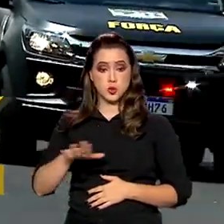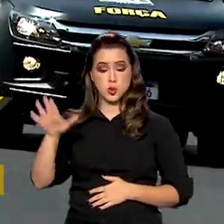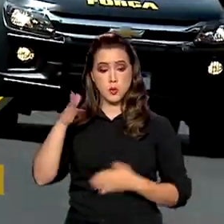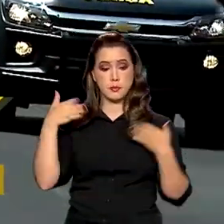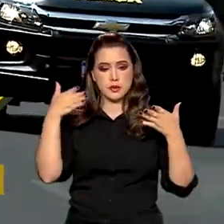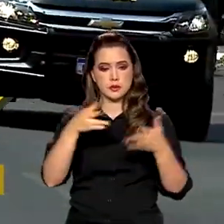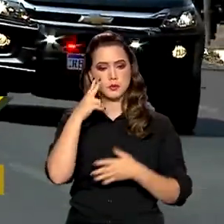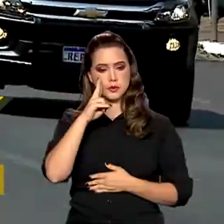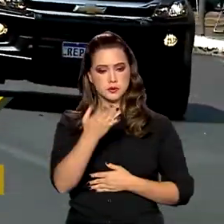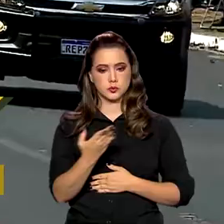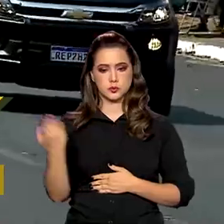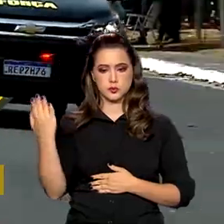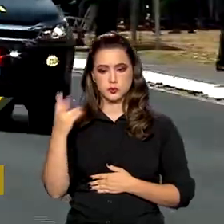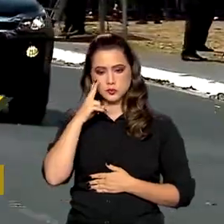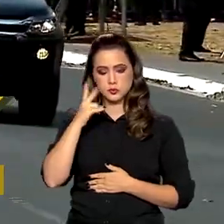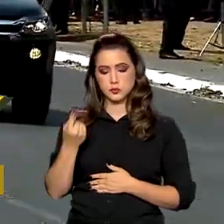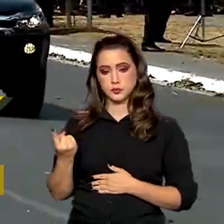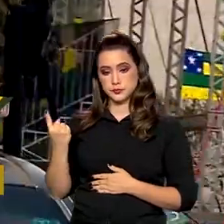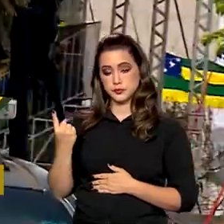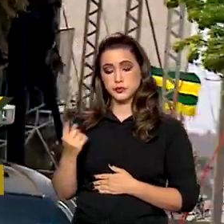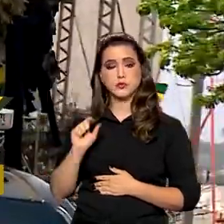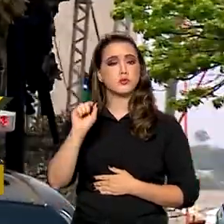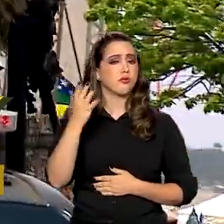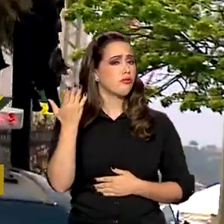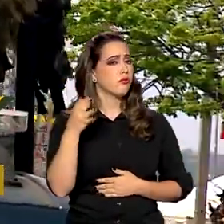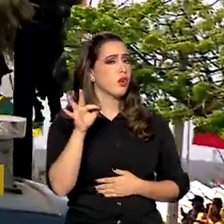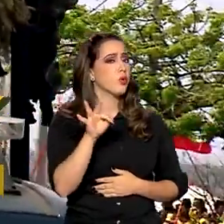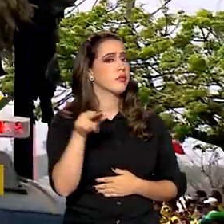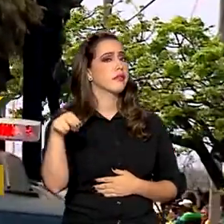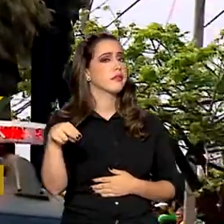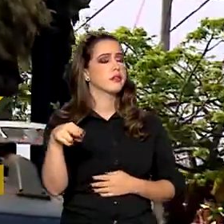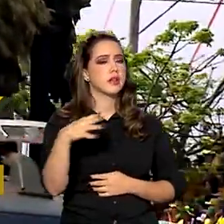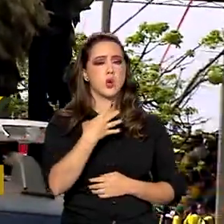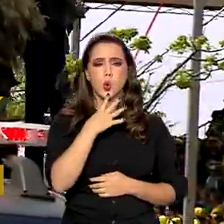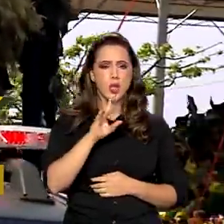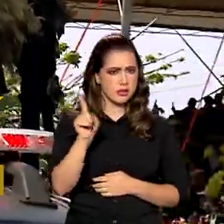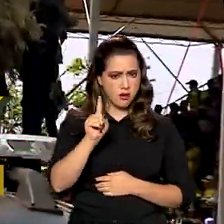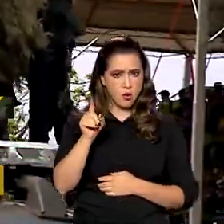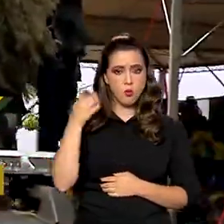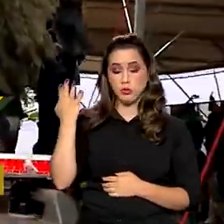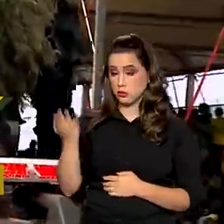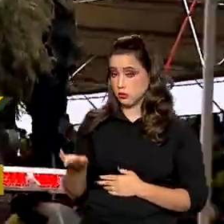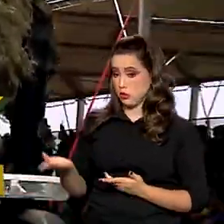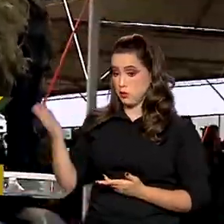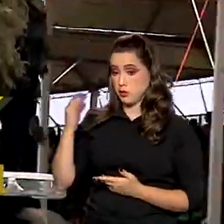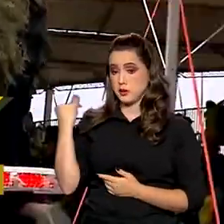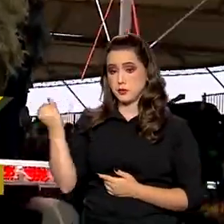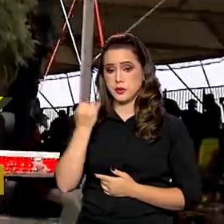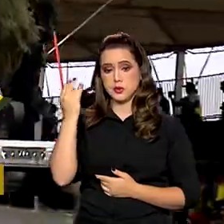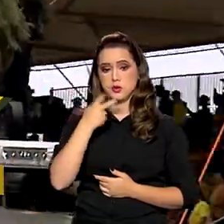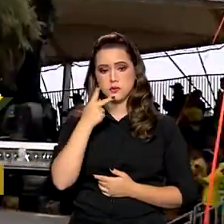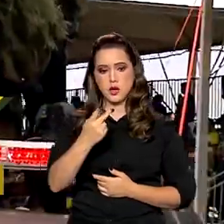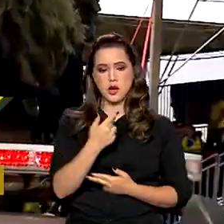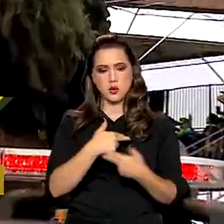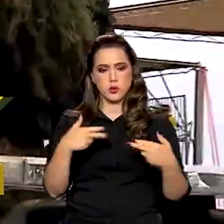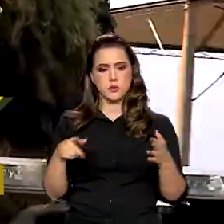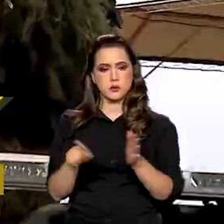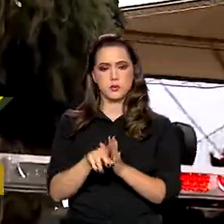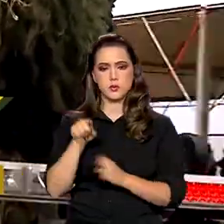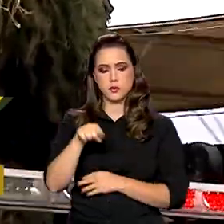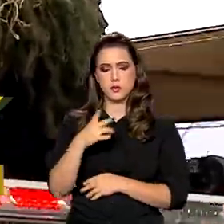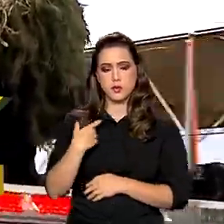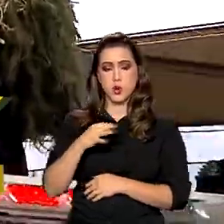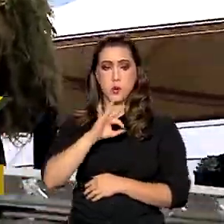Força Nacional de Segurança Pública. A Força Nacional de Segurança Pública, para quem não conhece, então ela destaca aí elementos, né,